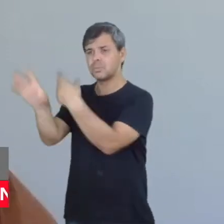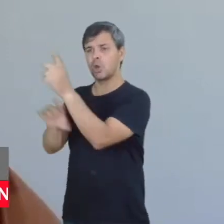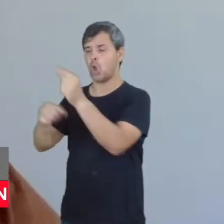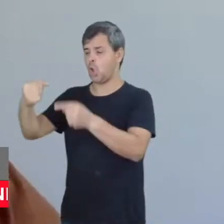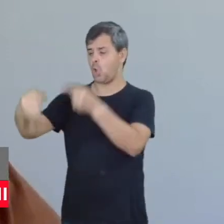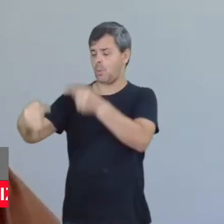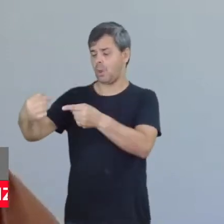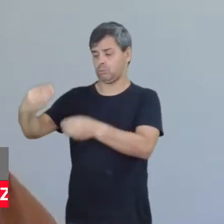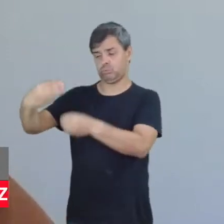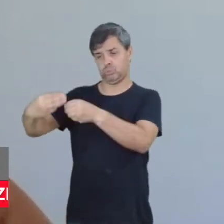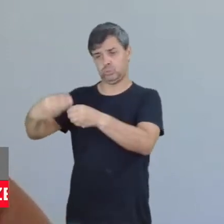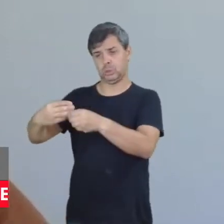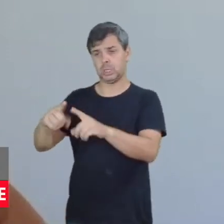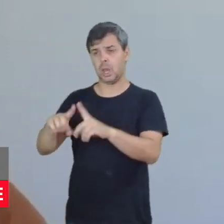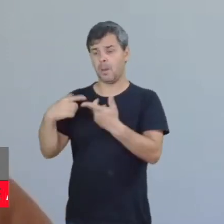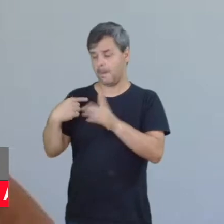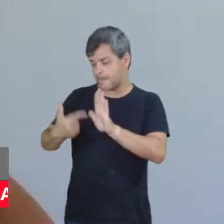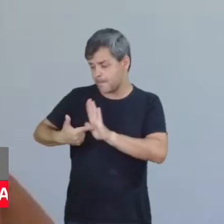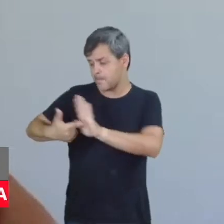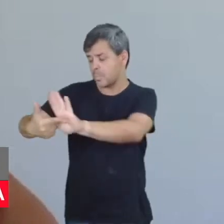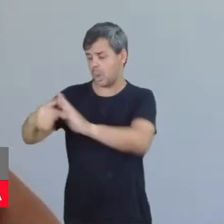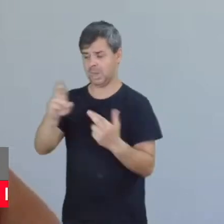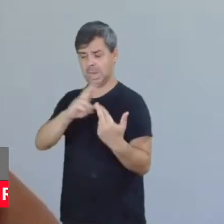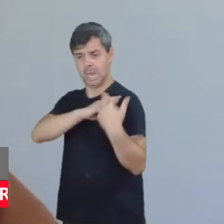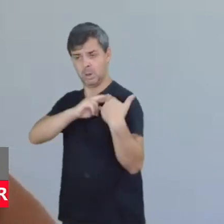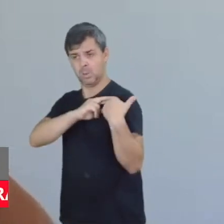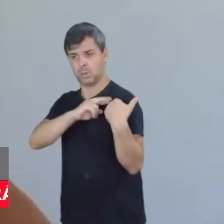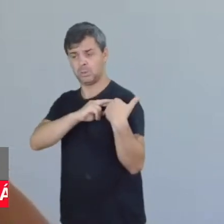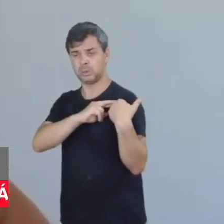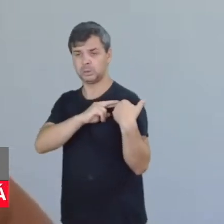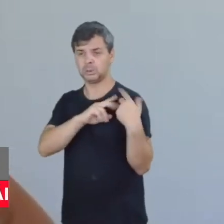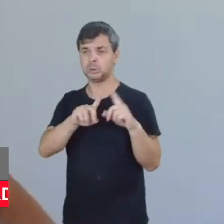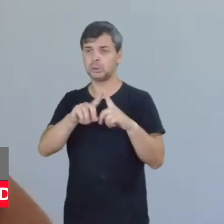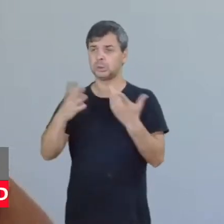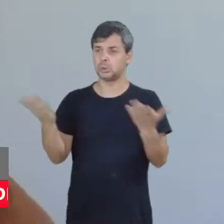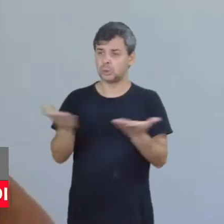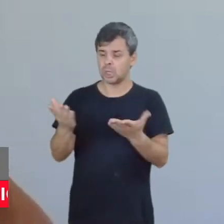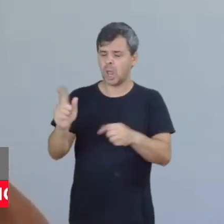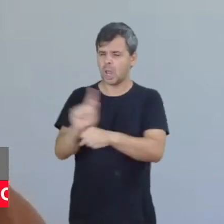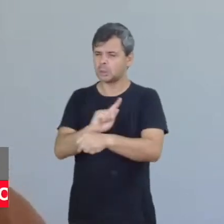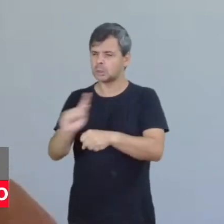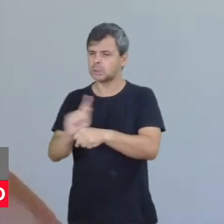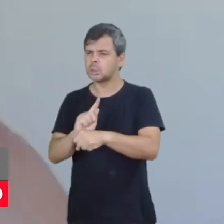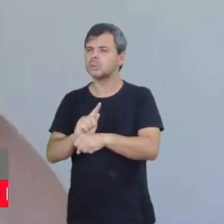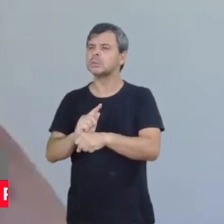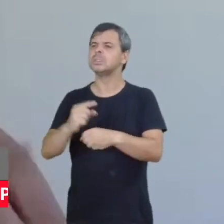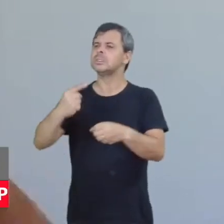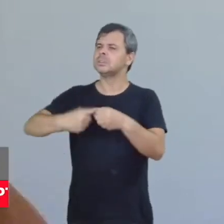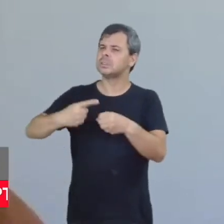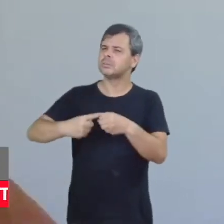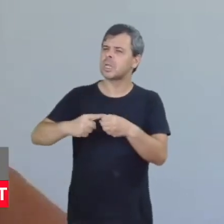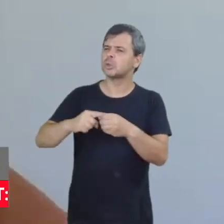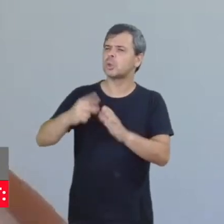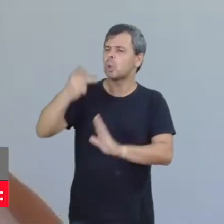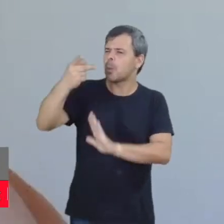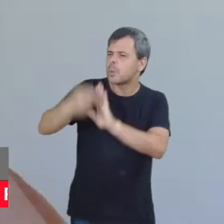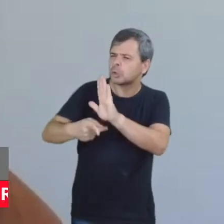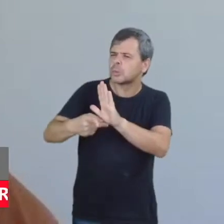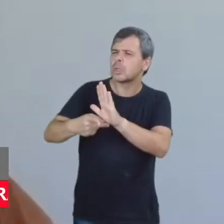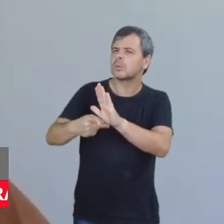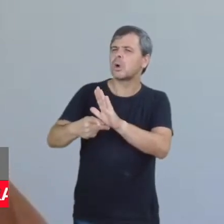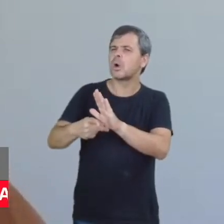debate municipal, trazendo a responsabilidade da gestão da cidade, do planejamento, do